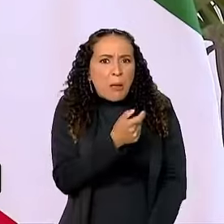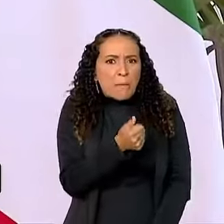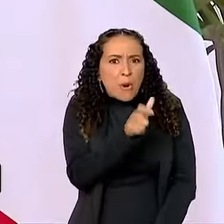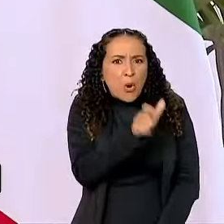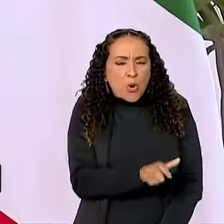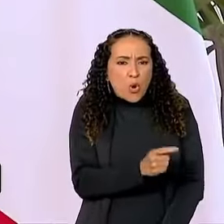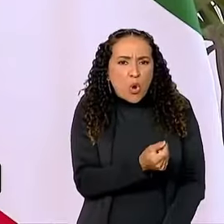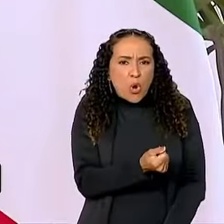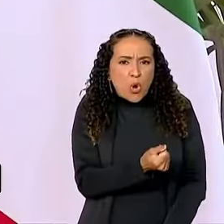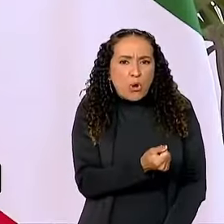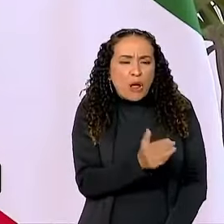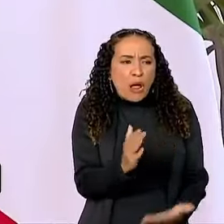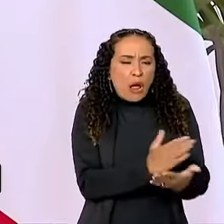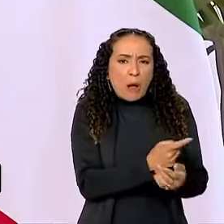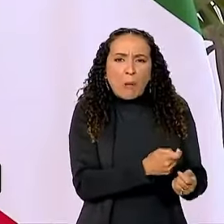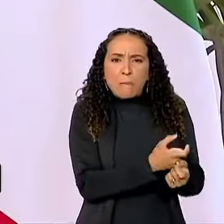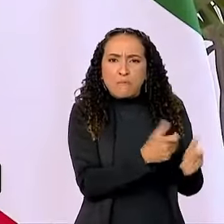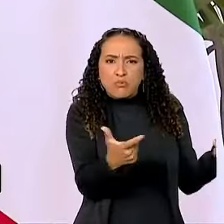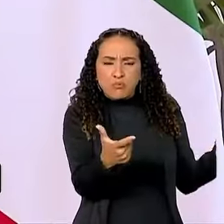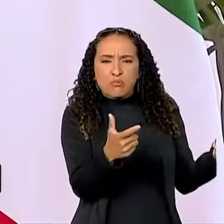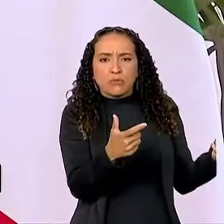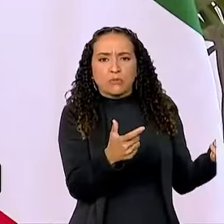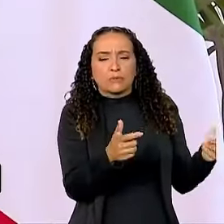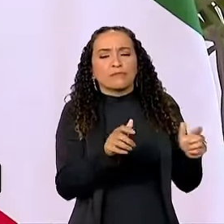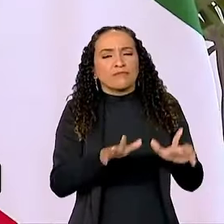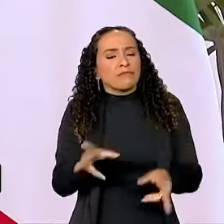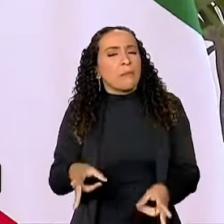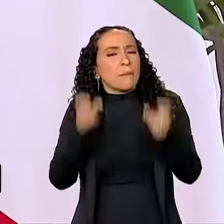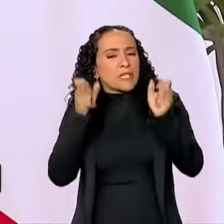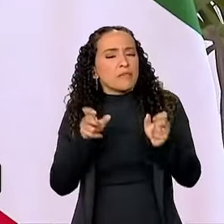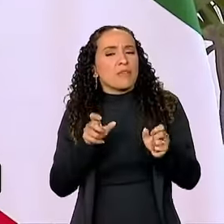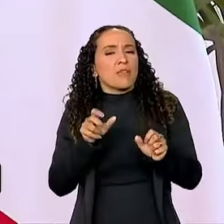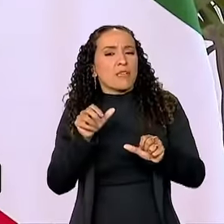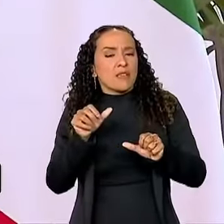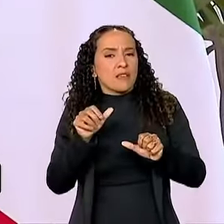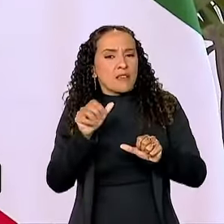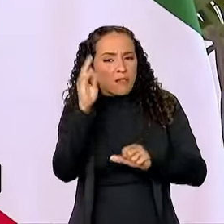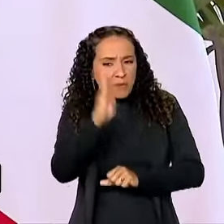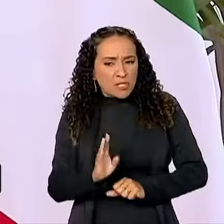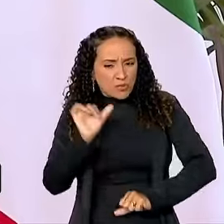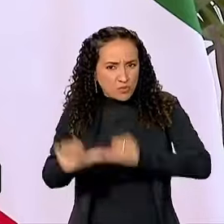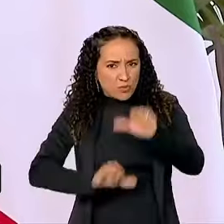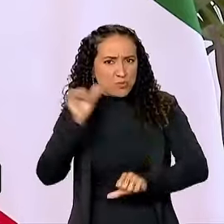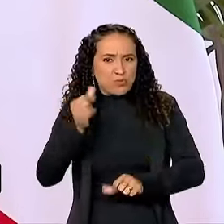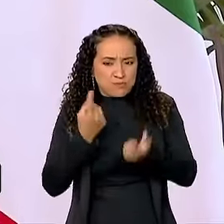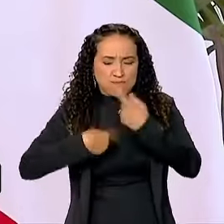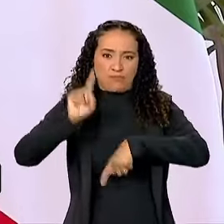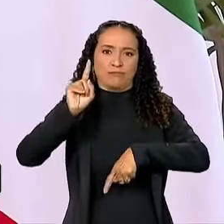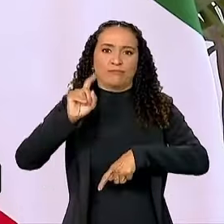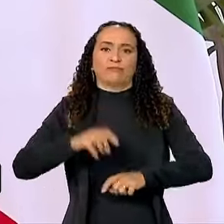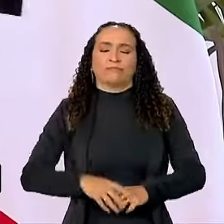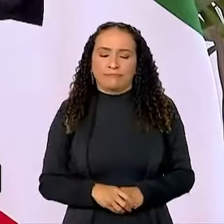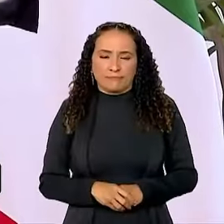gente reverter isso, você vai perceber como o Brasil vai melhorar de forma extraordinária.